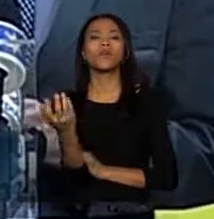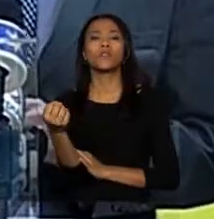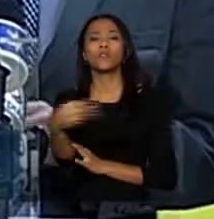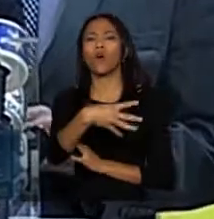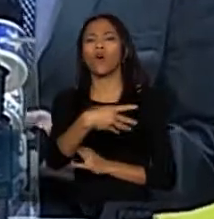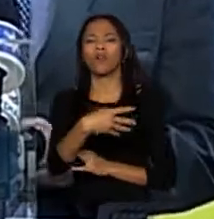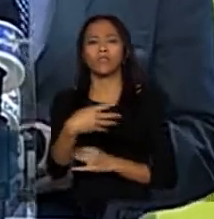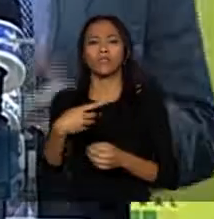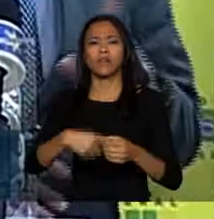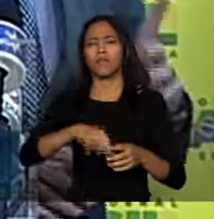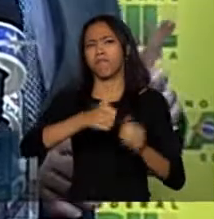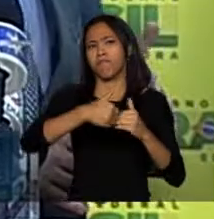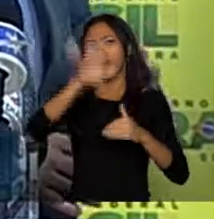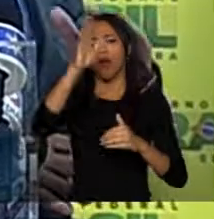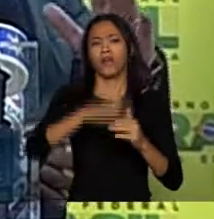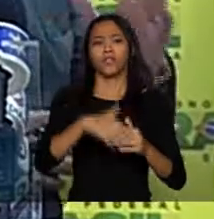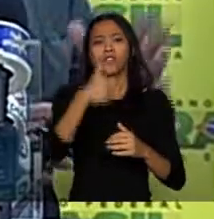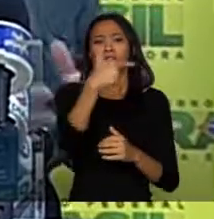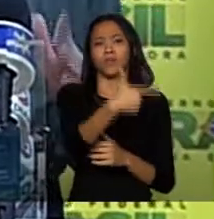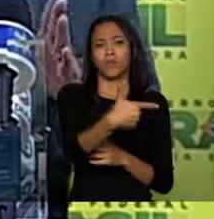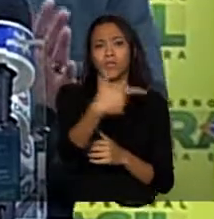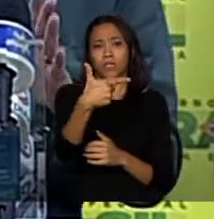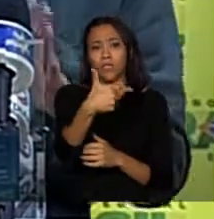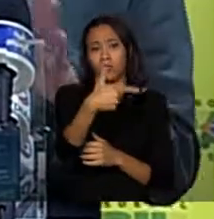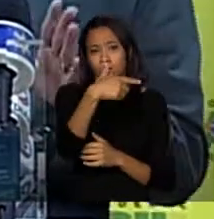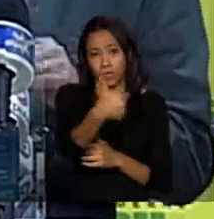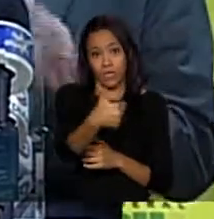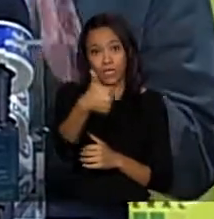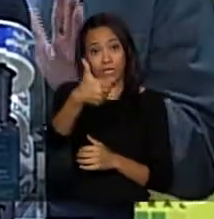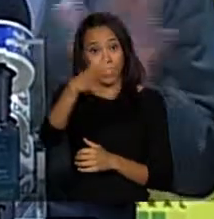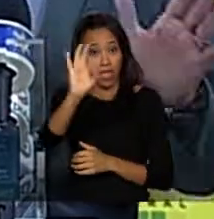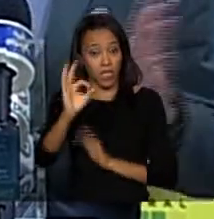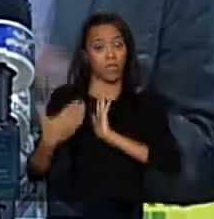Foram mais de 210 propostas, né, que nós tivemos,